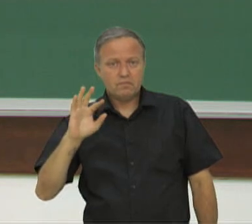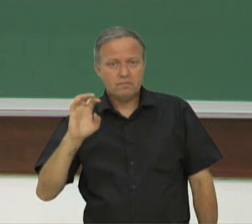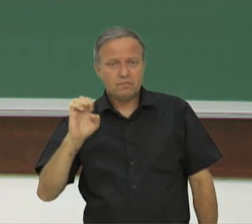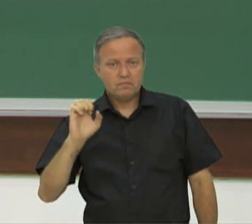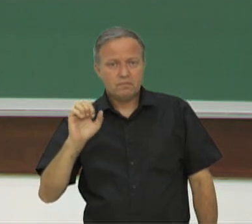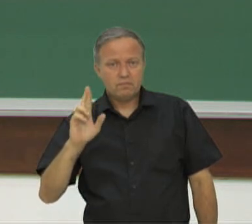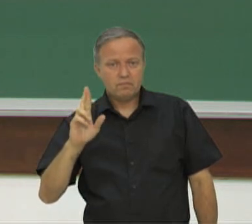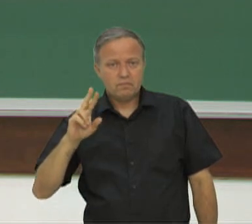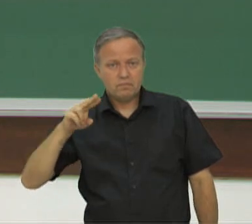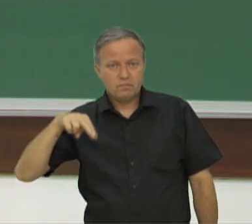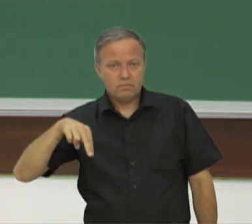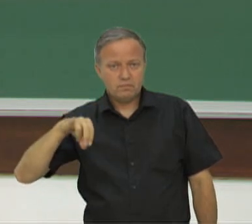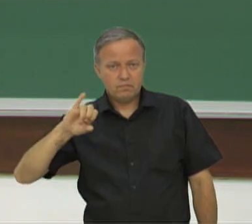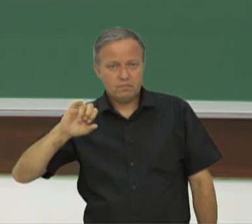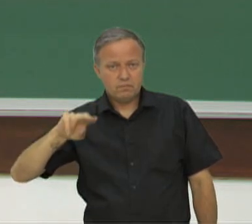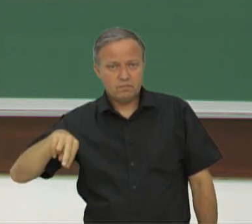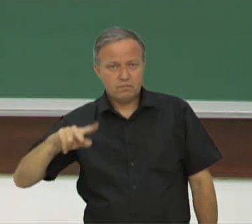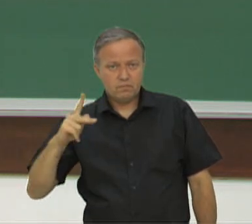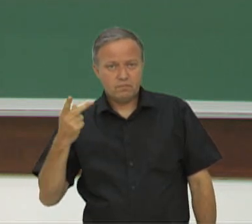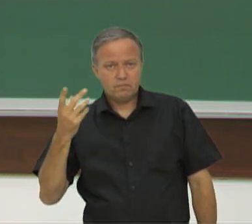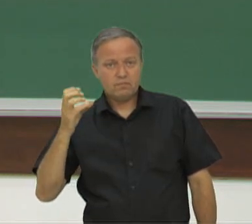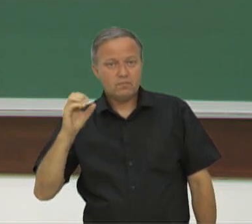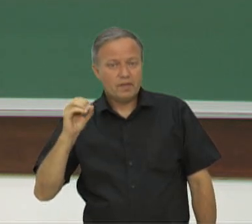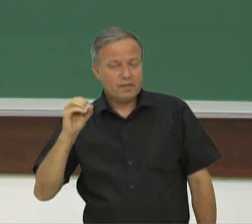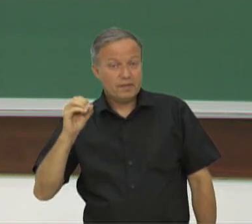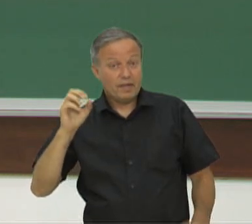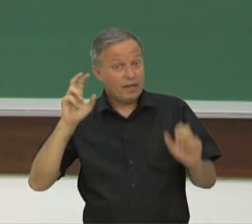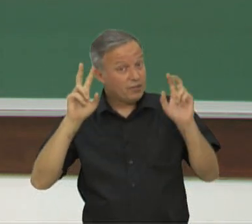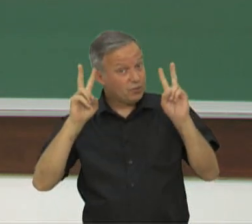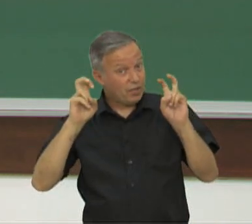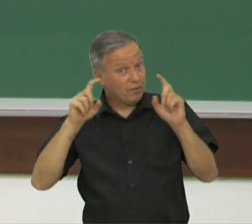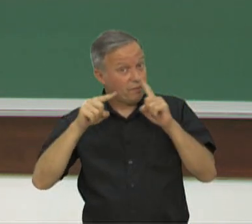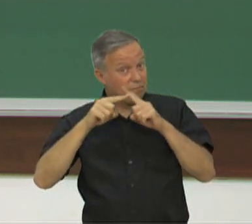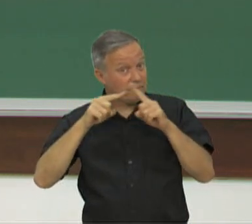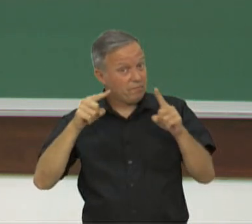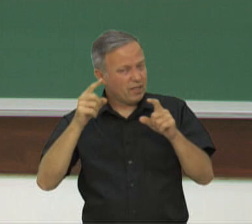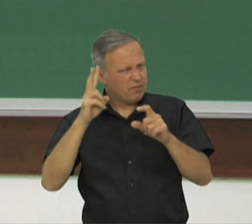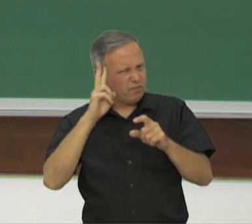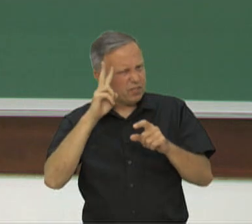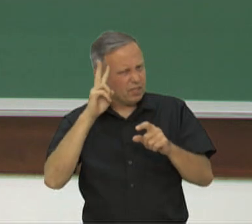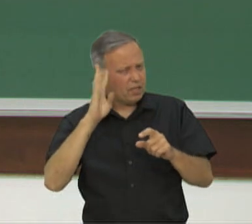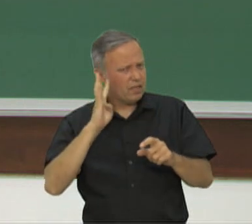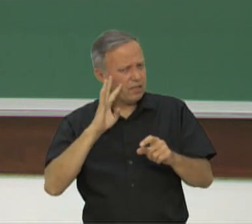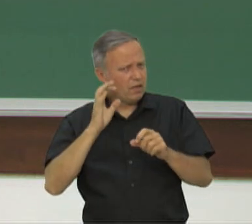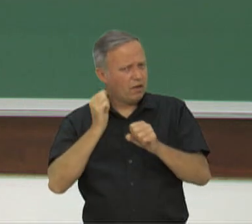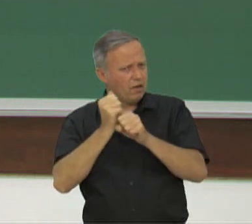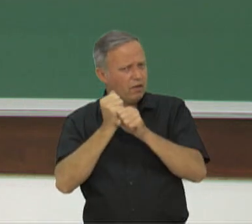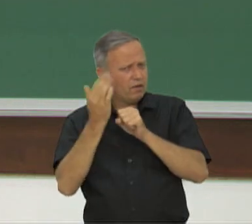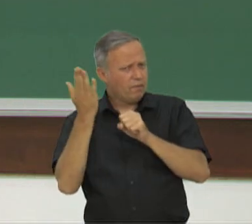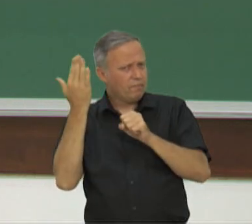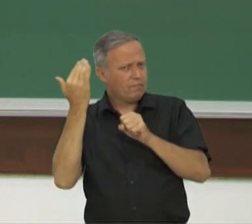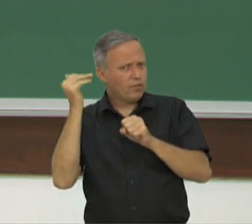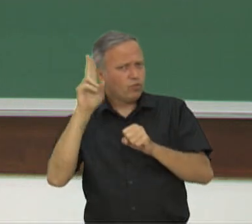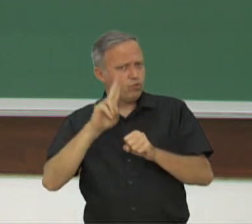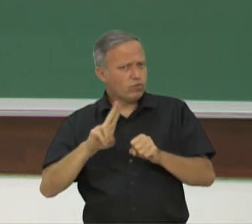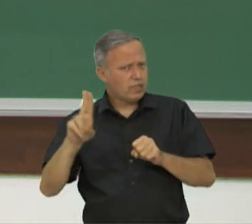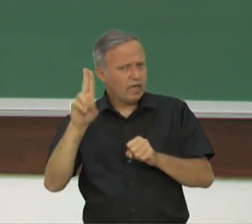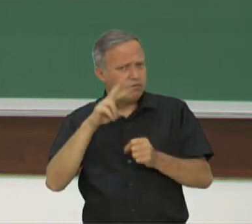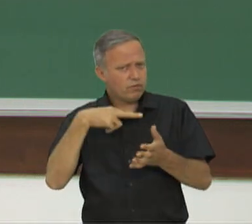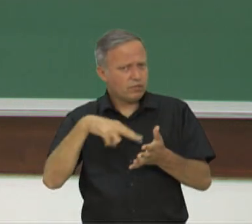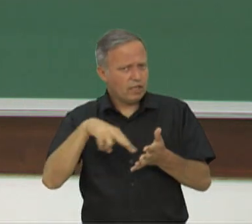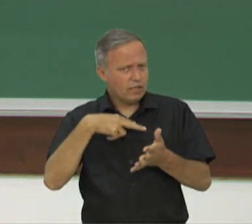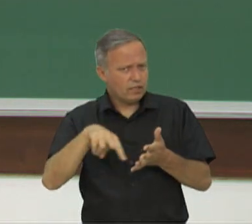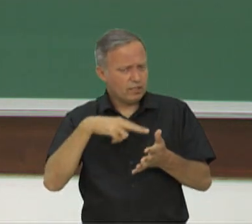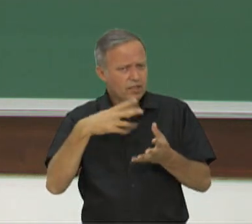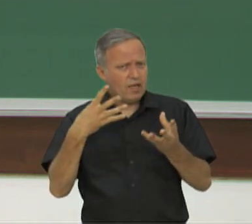eles chamavam as danceterias, onde a galera ia dançar de inferninho. Eles falavam que era tanta